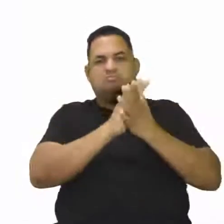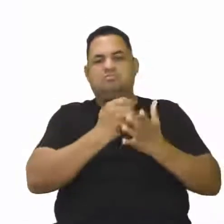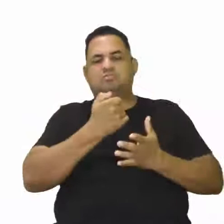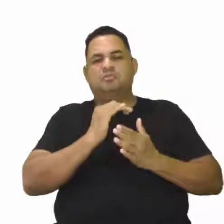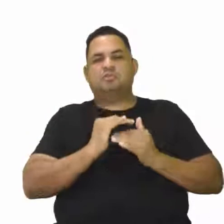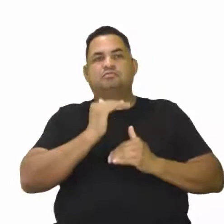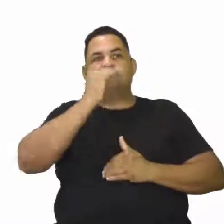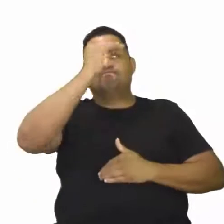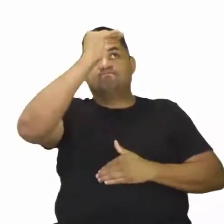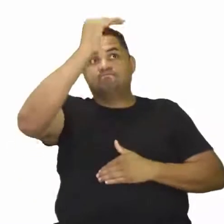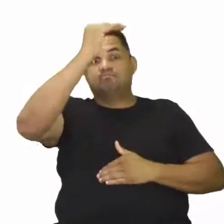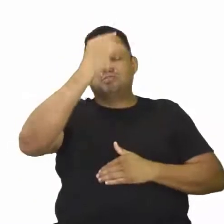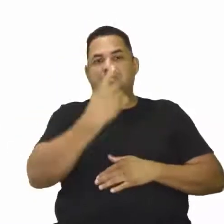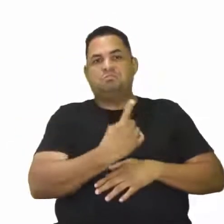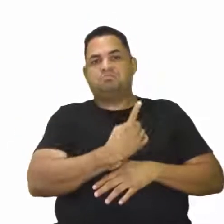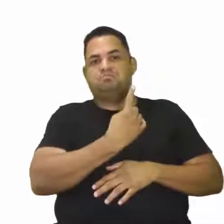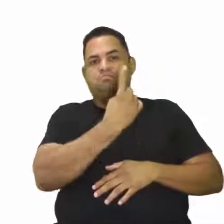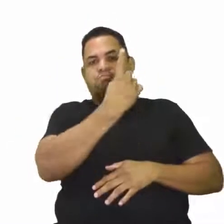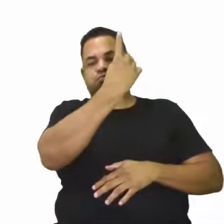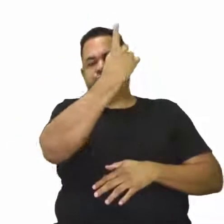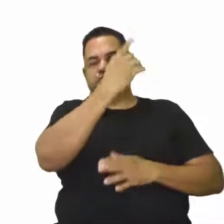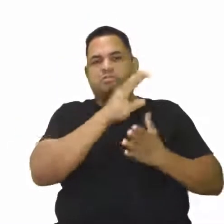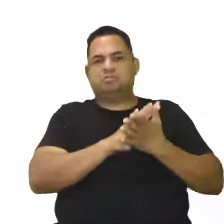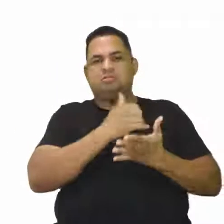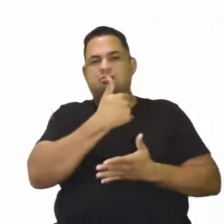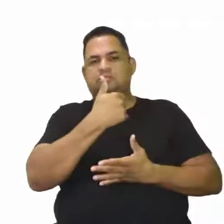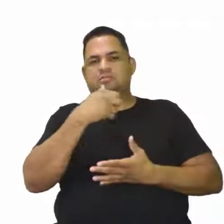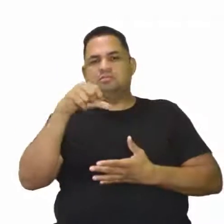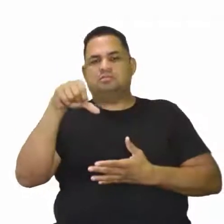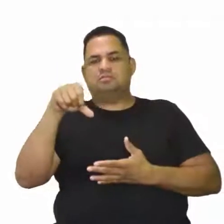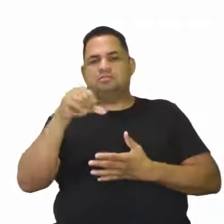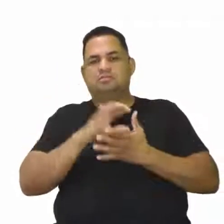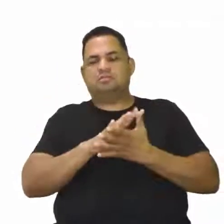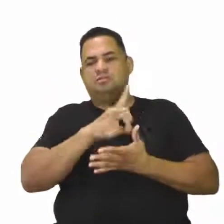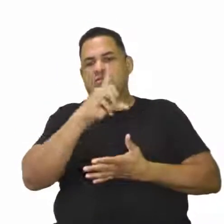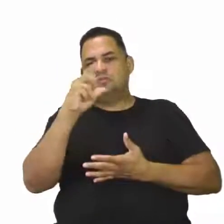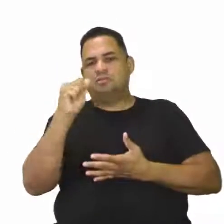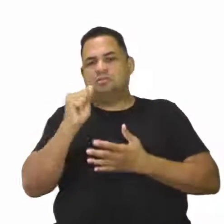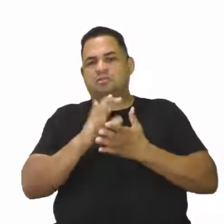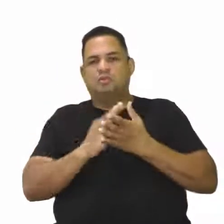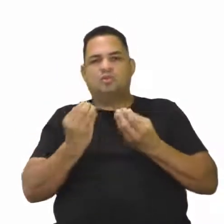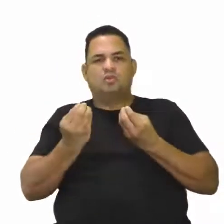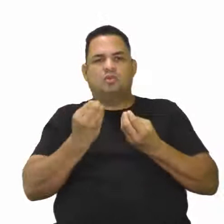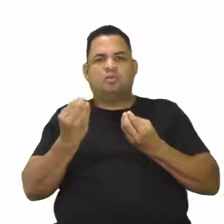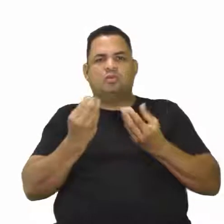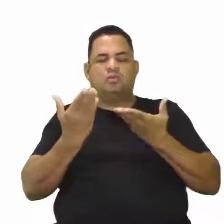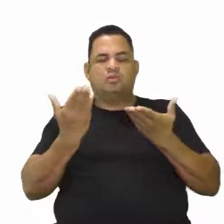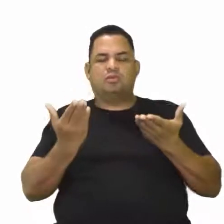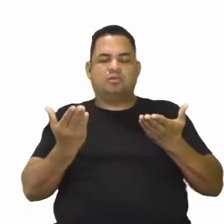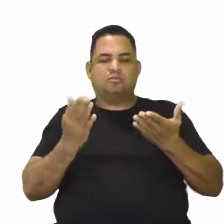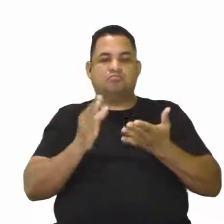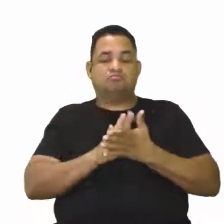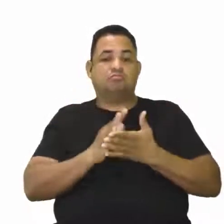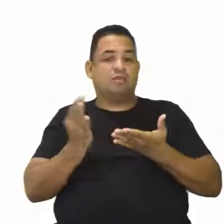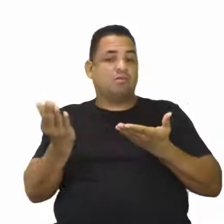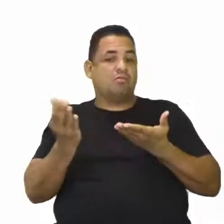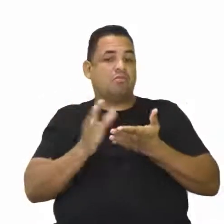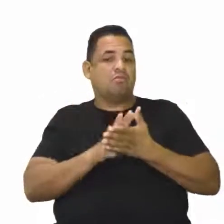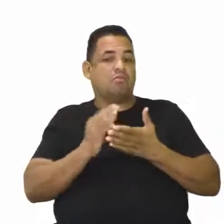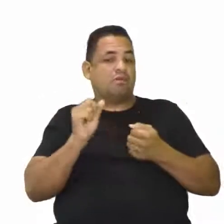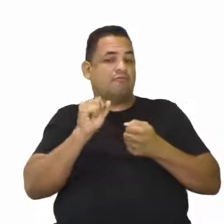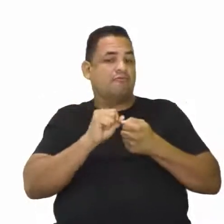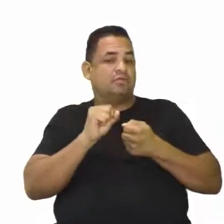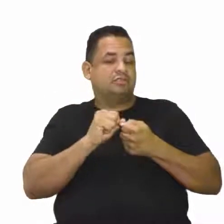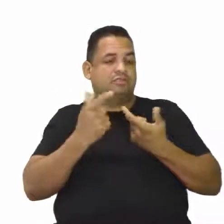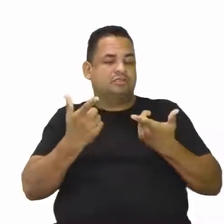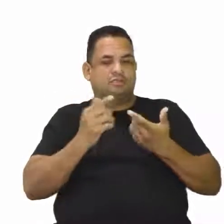no topo do céu, como eles falam, em 19 dias. Como é que é montar um